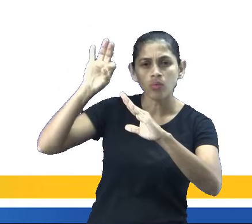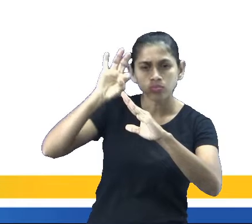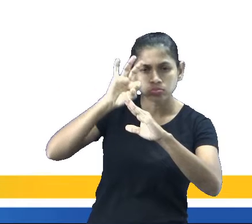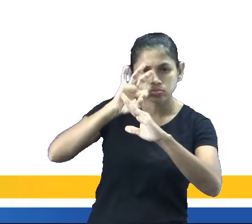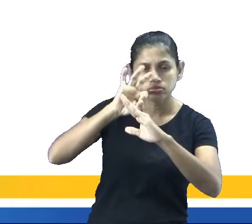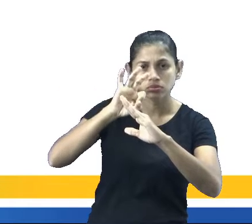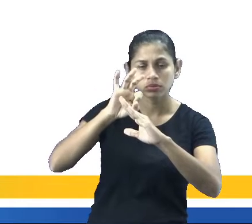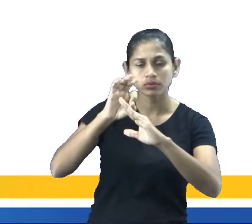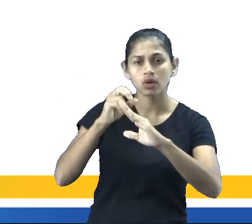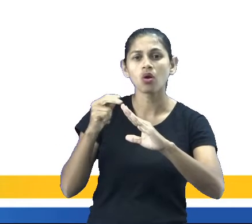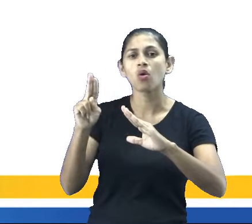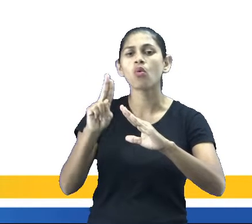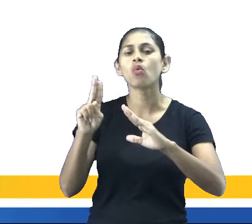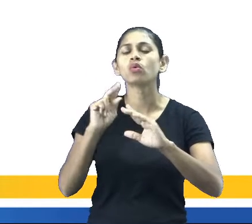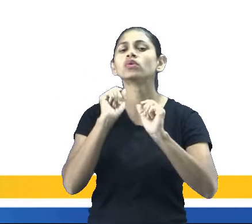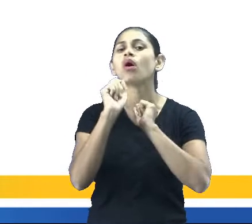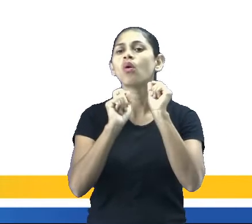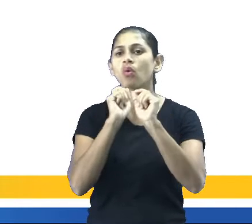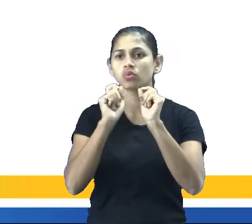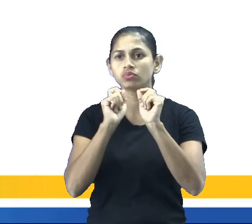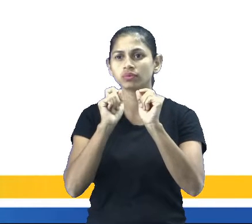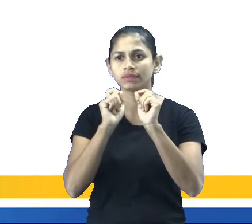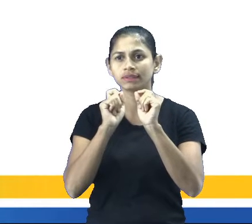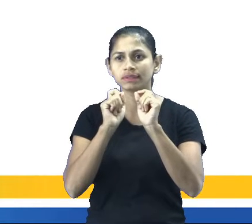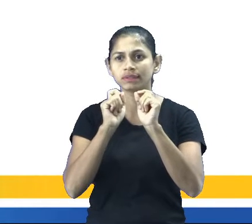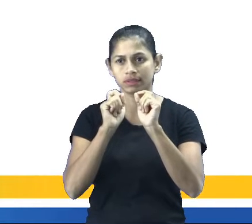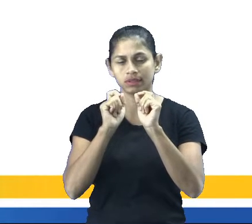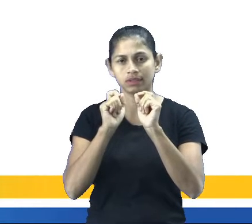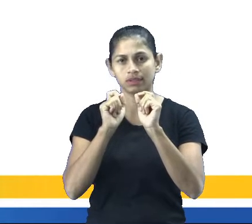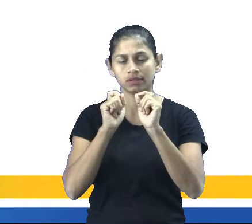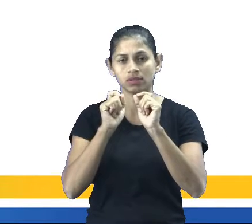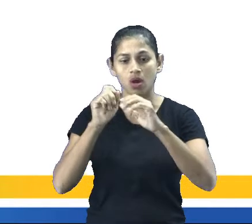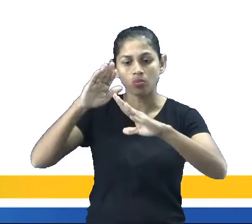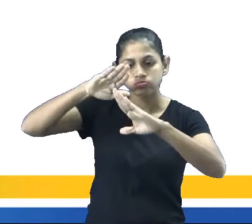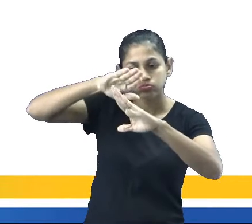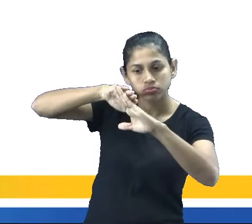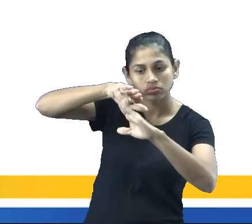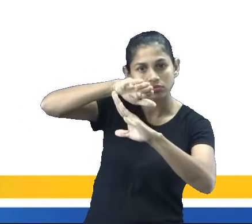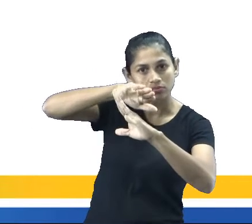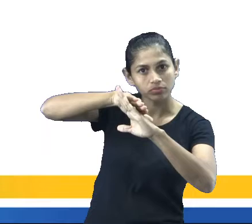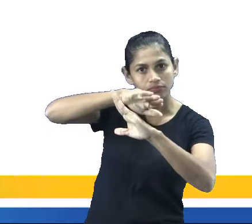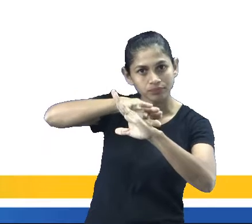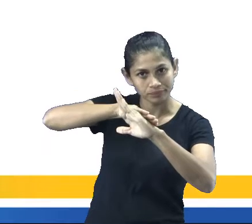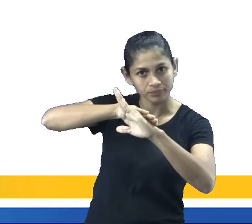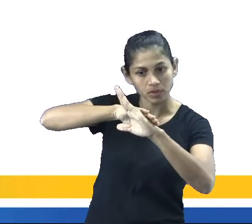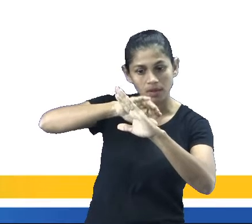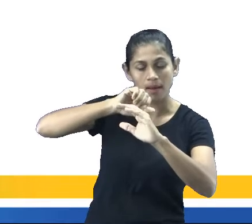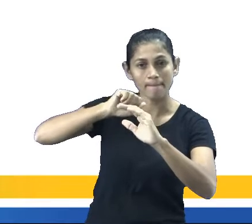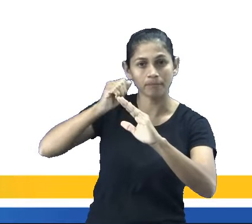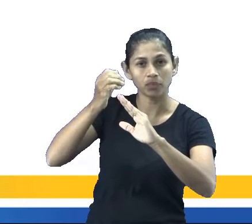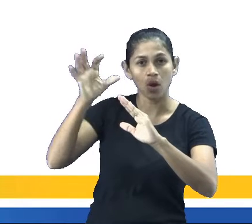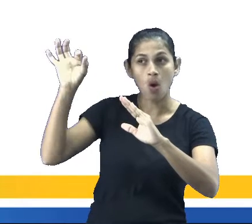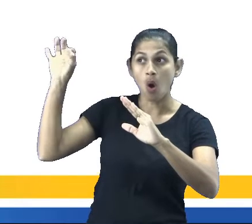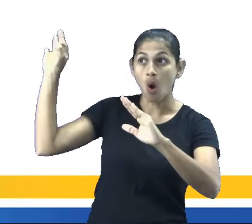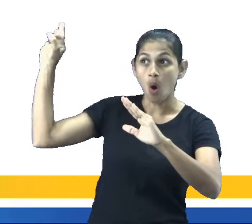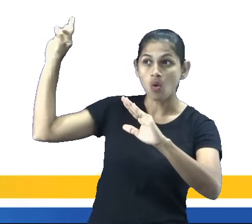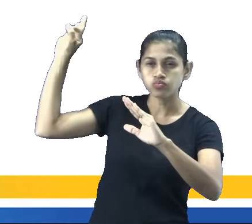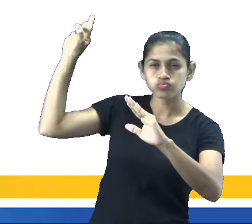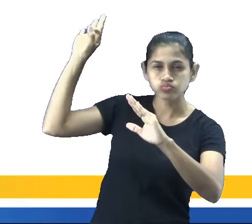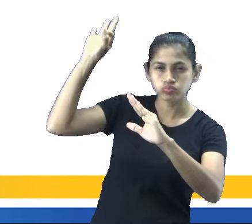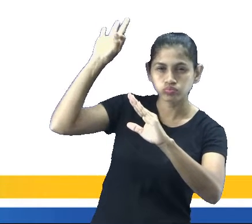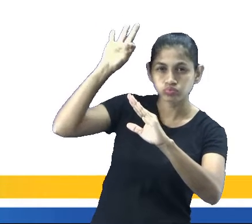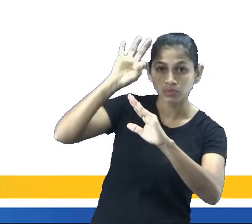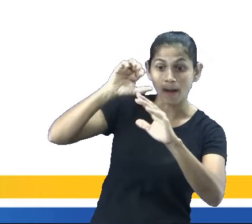células fotovoltaicas, que são feitas ali de materiais capazes de transformar a radiação solar diretamente